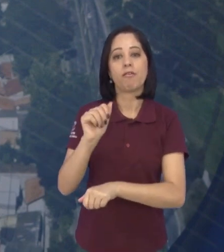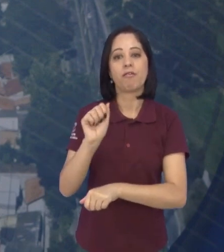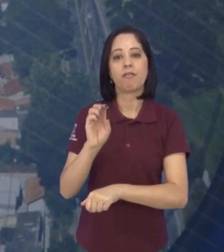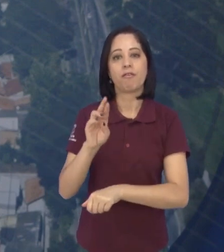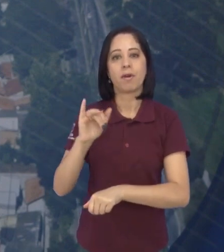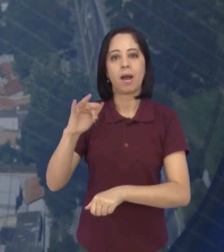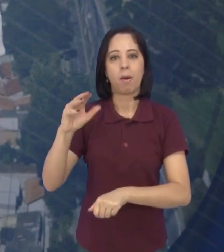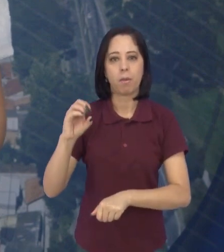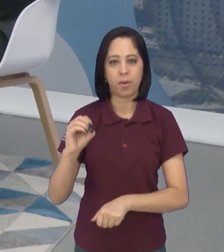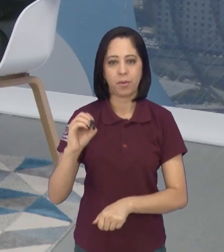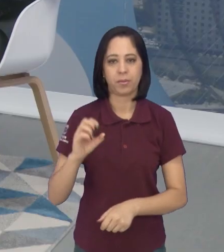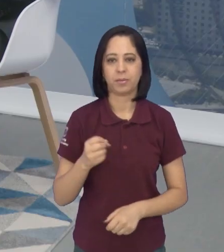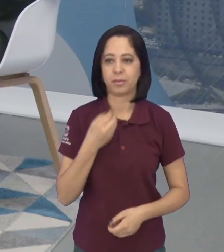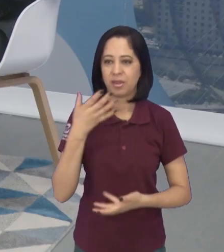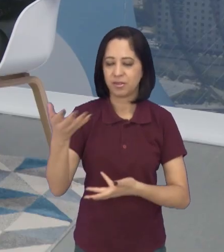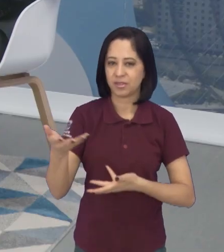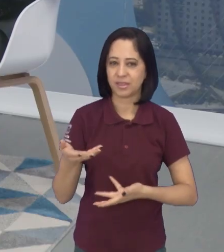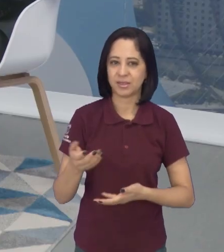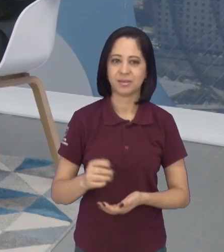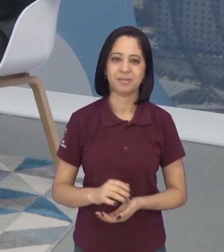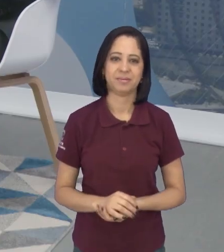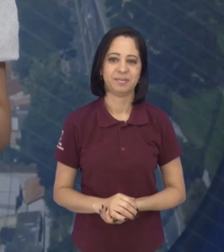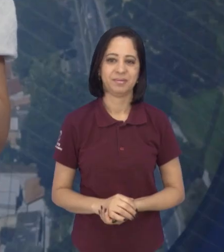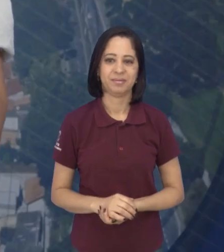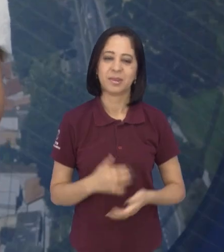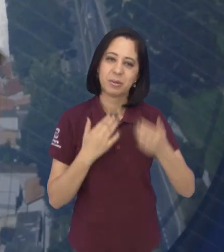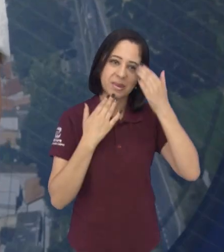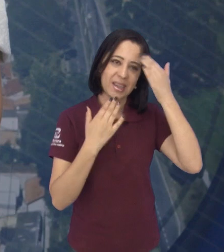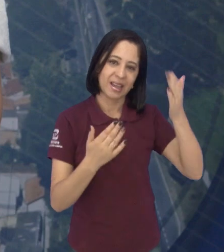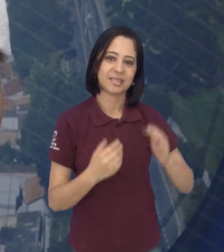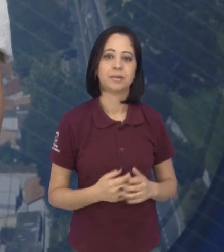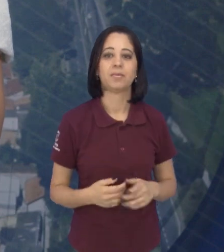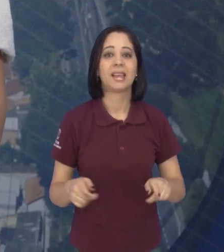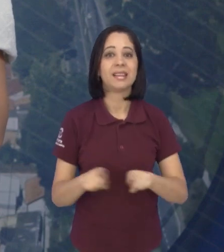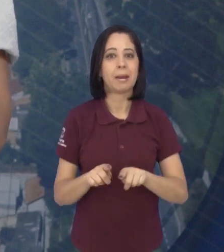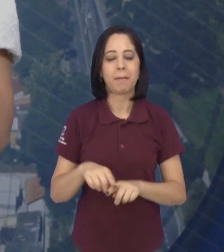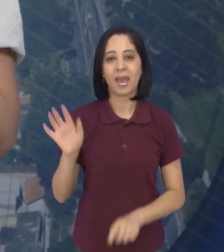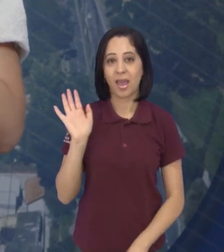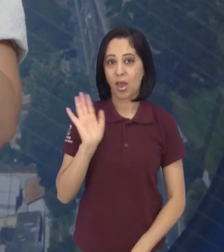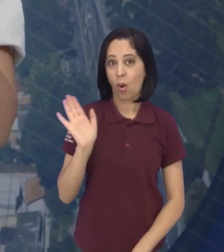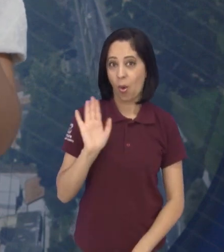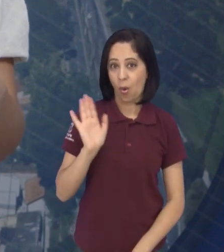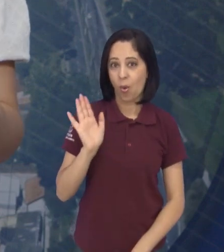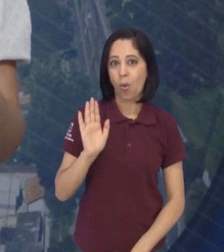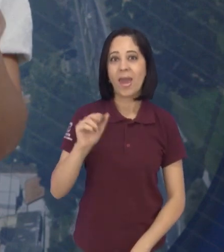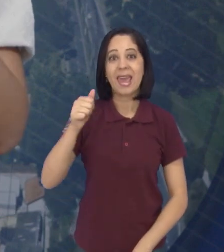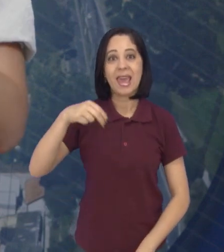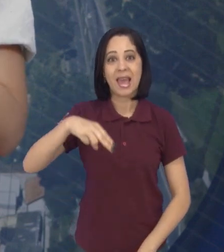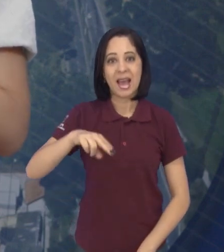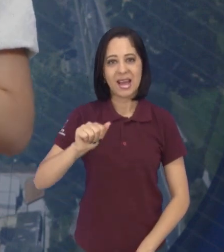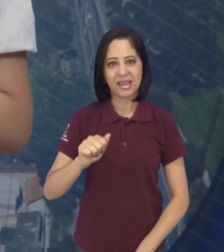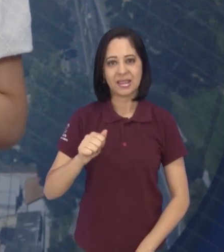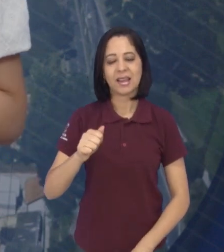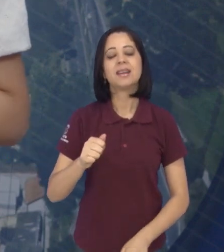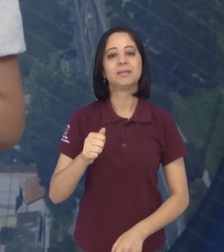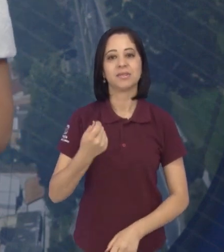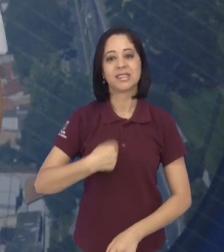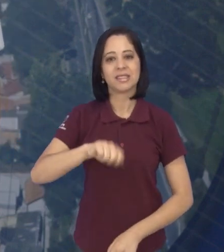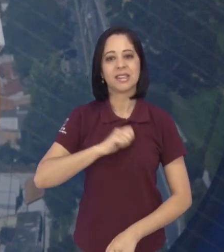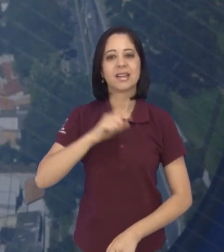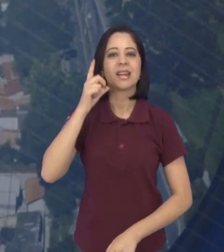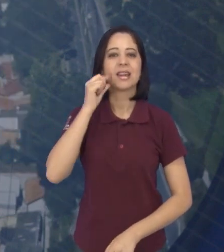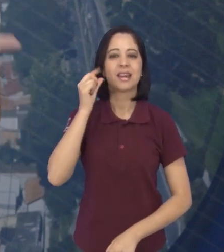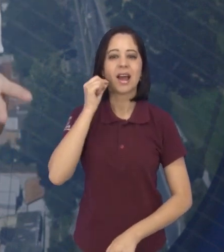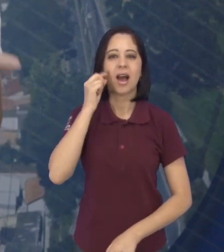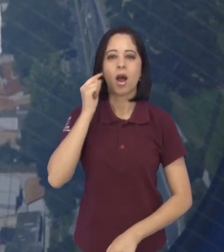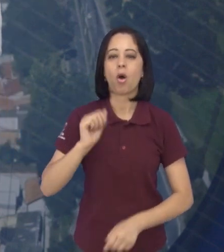bem-vindo, Fábio. Obrigado. Eu quero dar um oi também, gente, para Ana Furtado, que é intérprete de Libras e